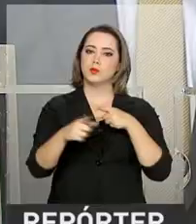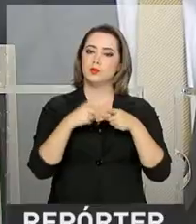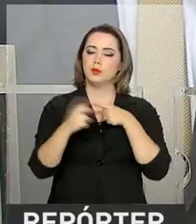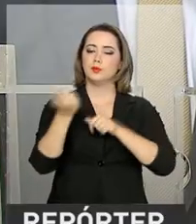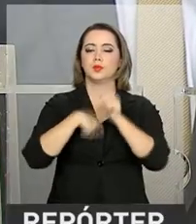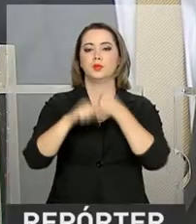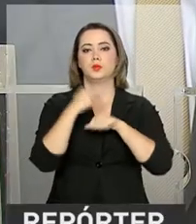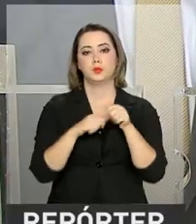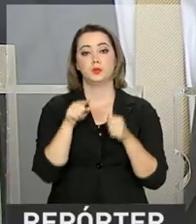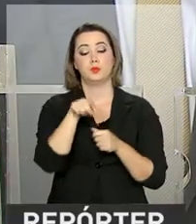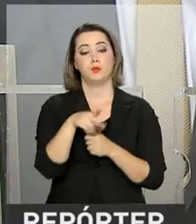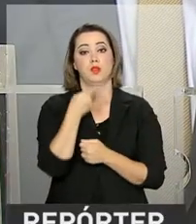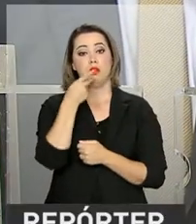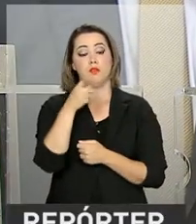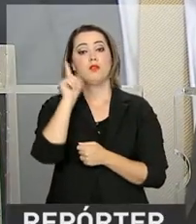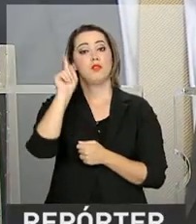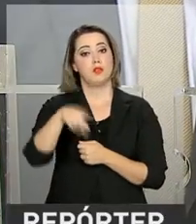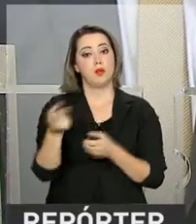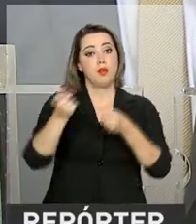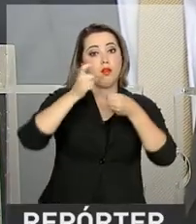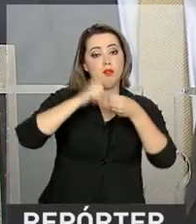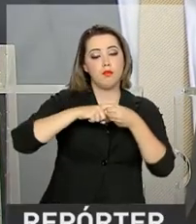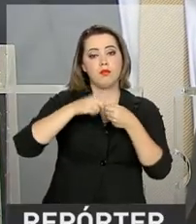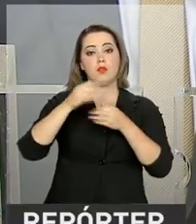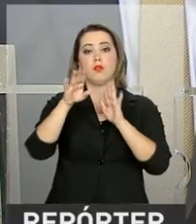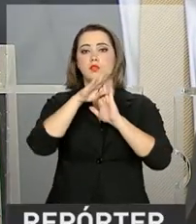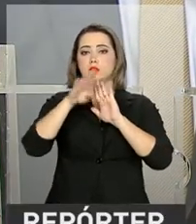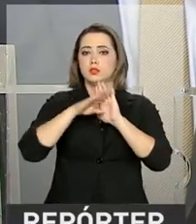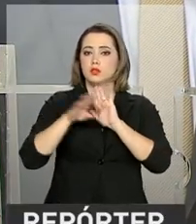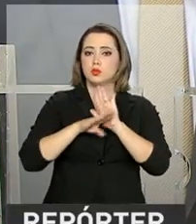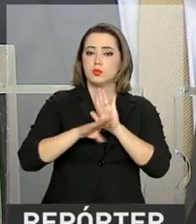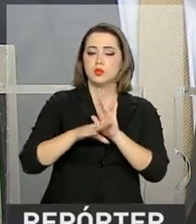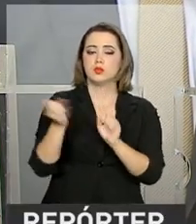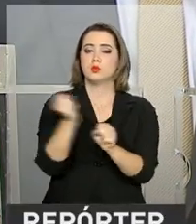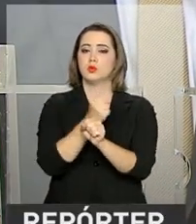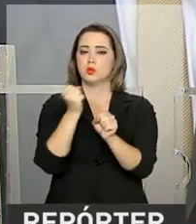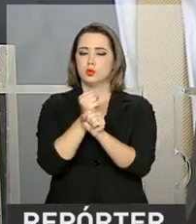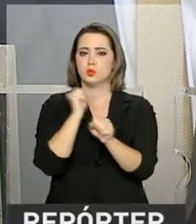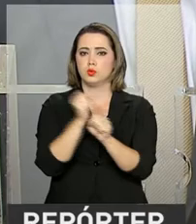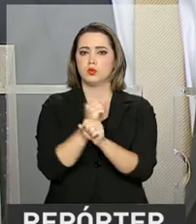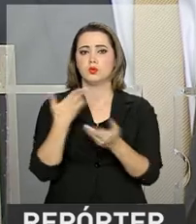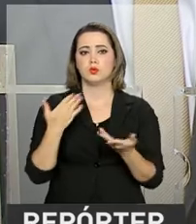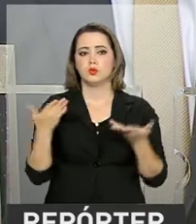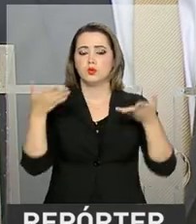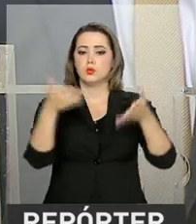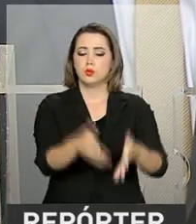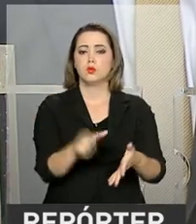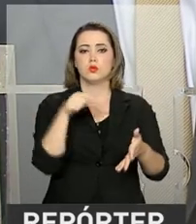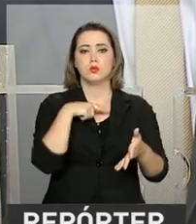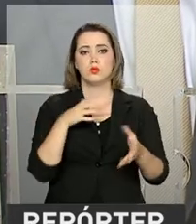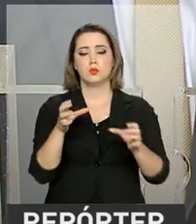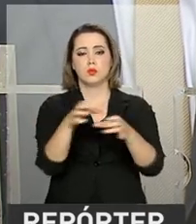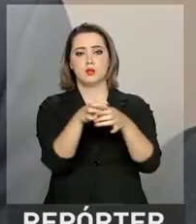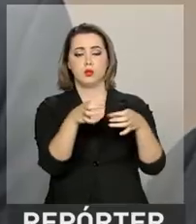econômica. Ele ressaltou que a retomada de programas de infraestrutura com a participação do